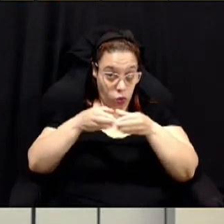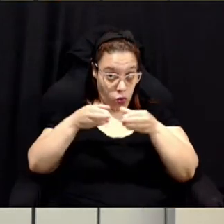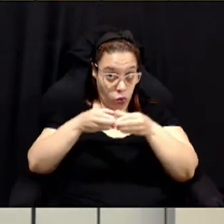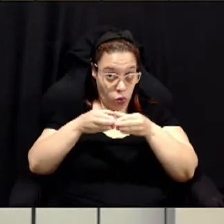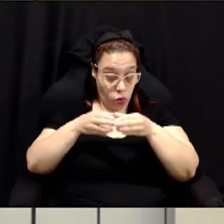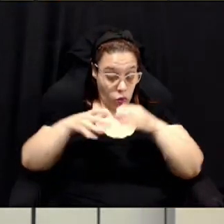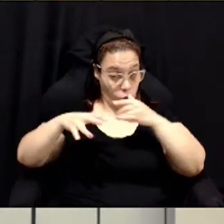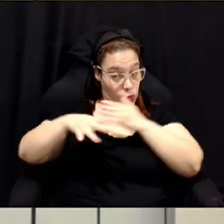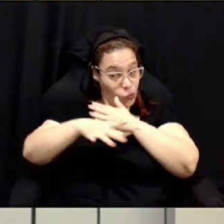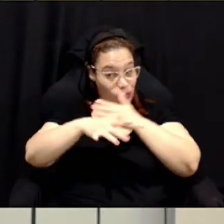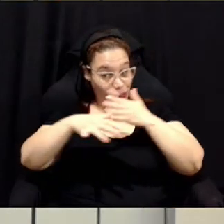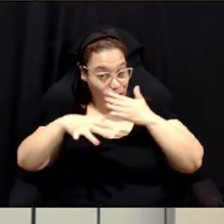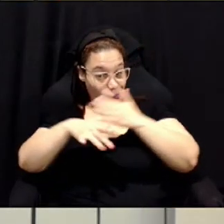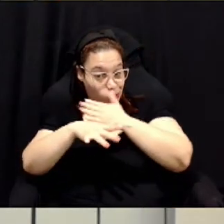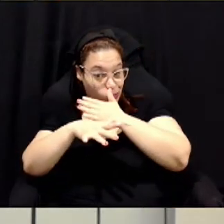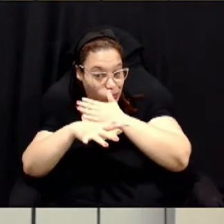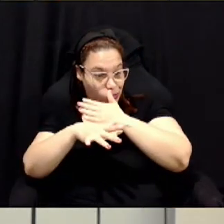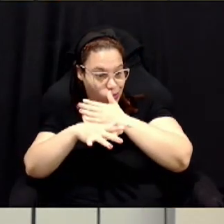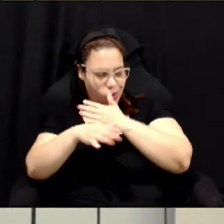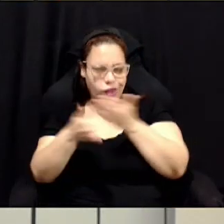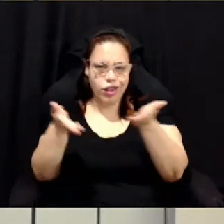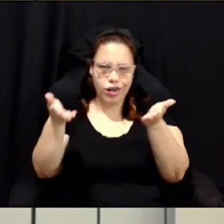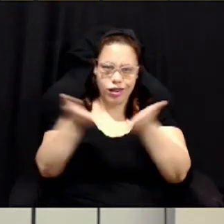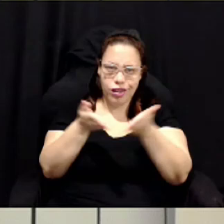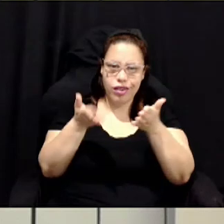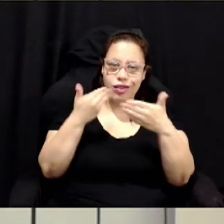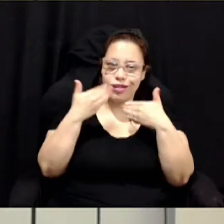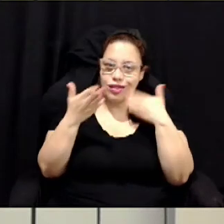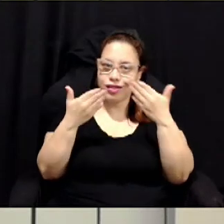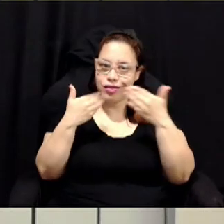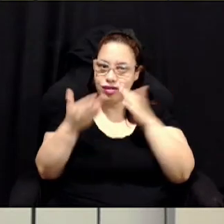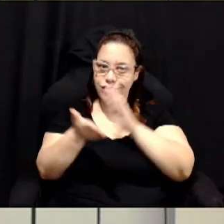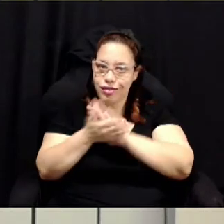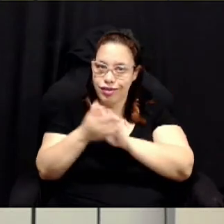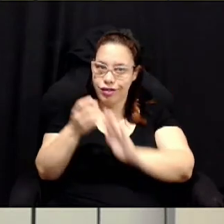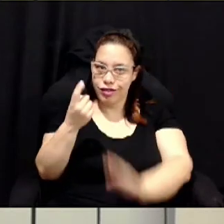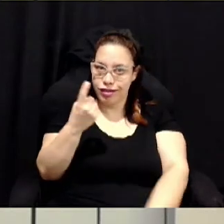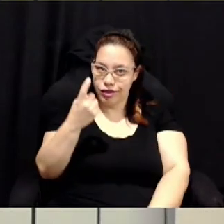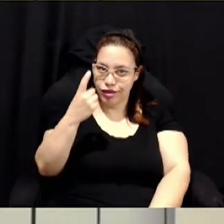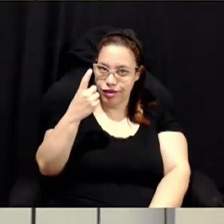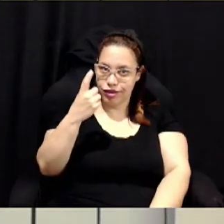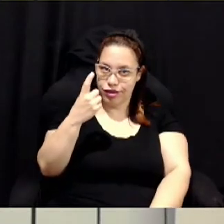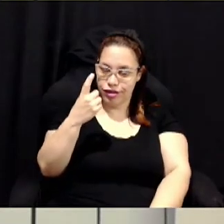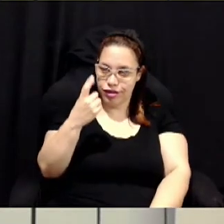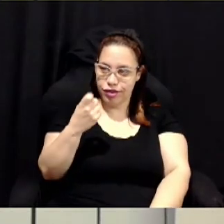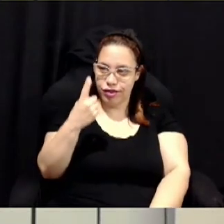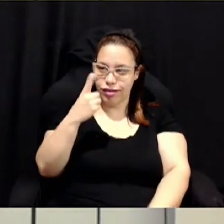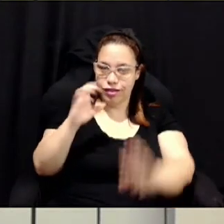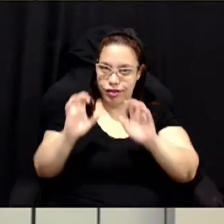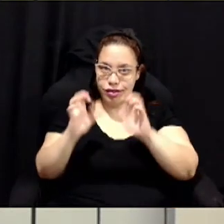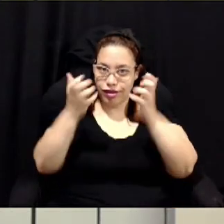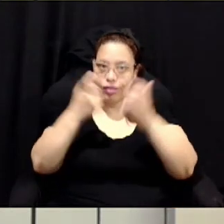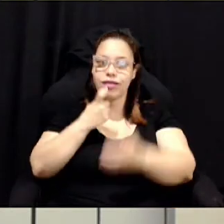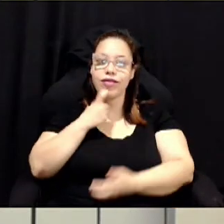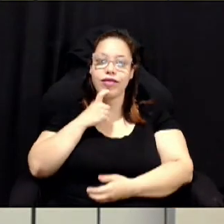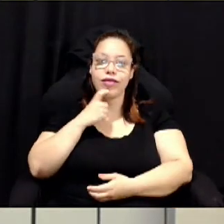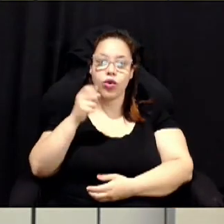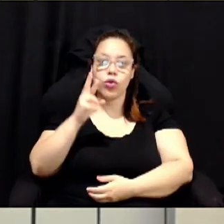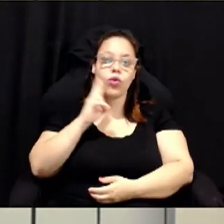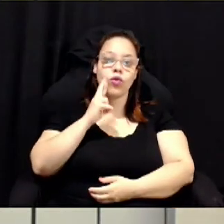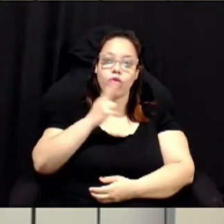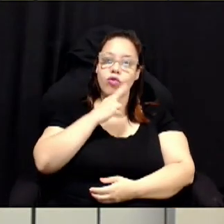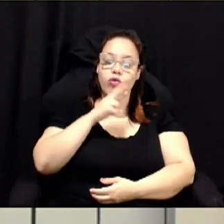pela cidade. E agora nós vamos falar sobre a 21ª edição do Campinas Restaurant Week,